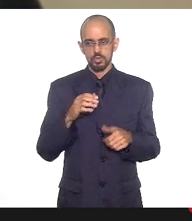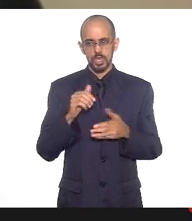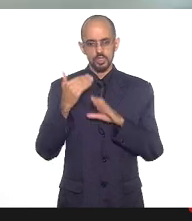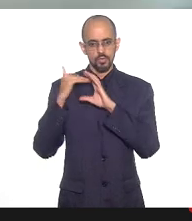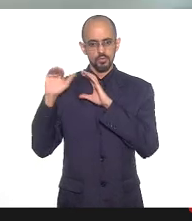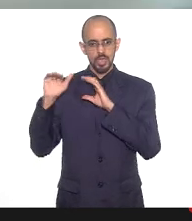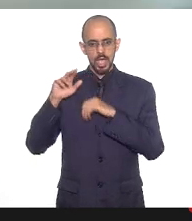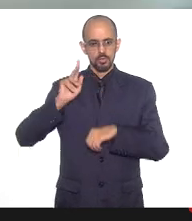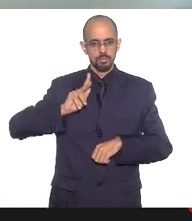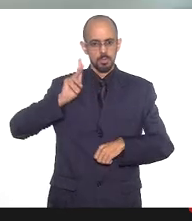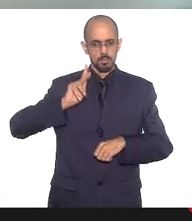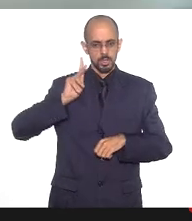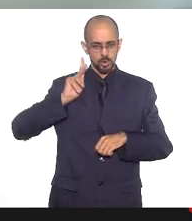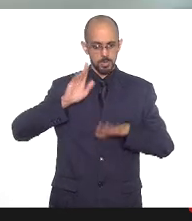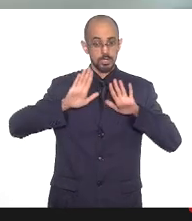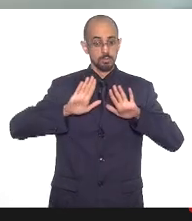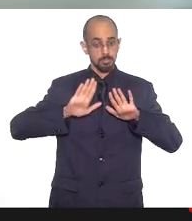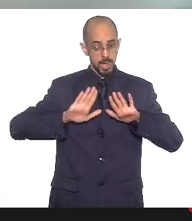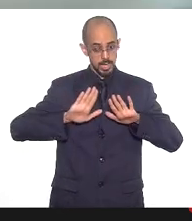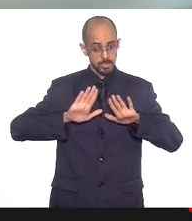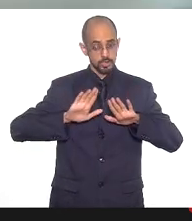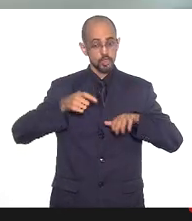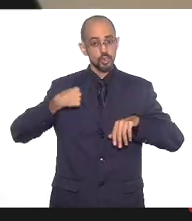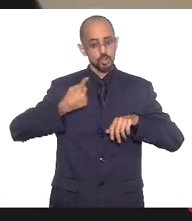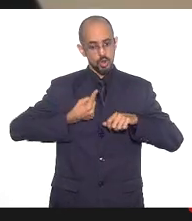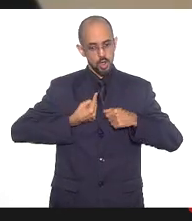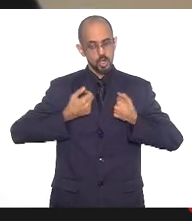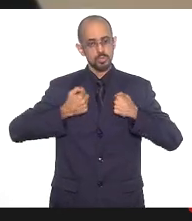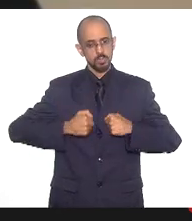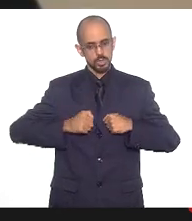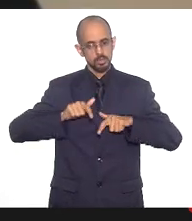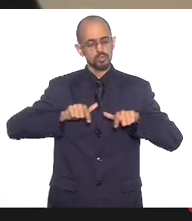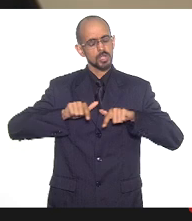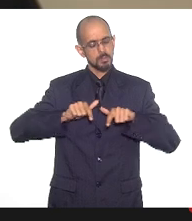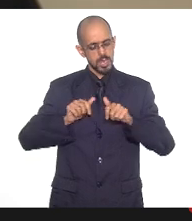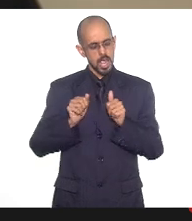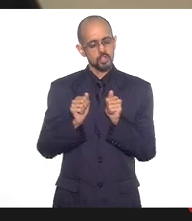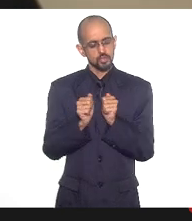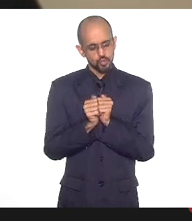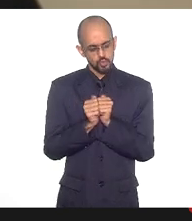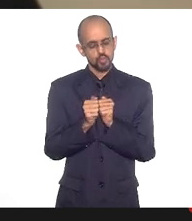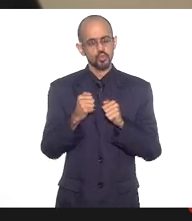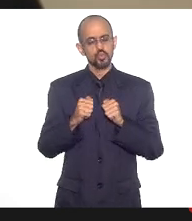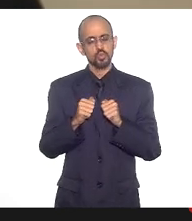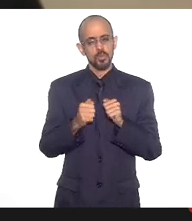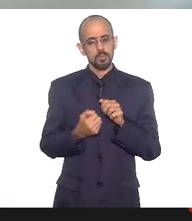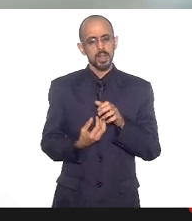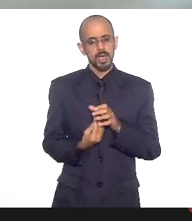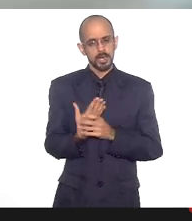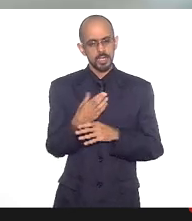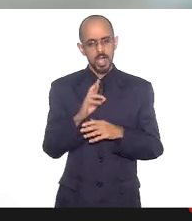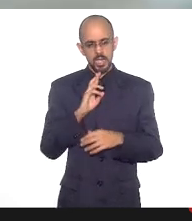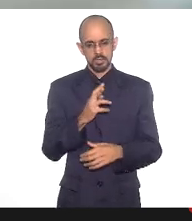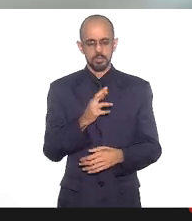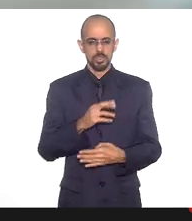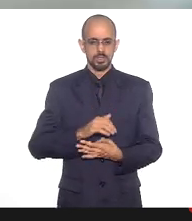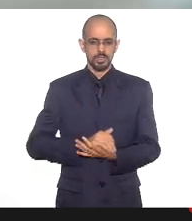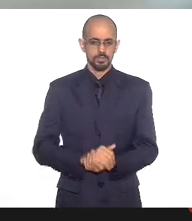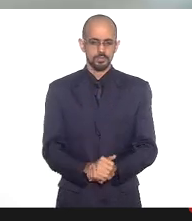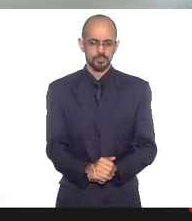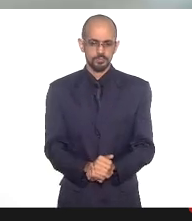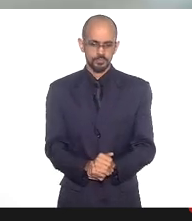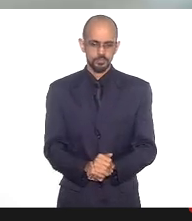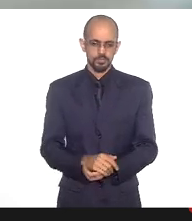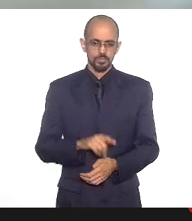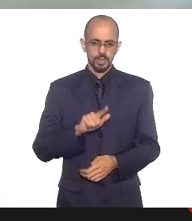estou, então, fazendo... Mas a gente pode trabalhar junto com eles nessa resposta, sem problema nenhum. Doutor Gadelha, o senhor está presente